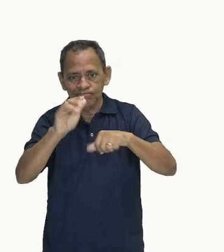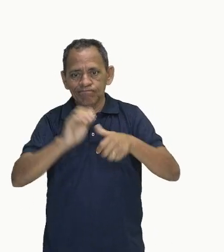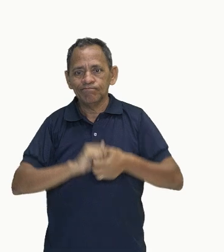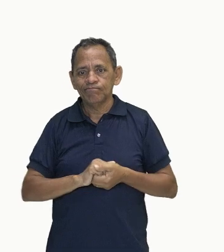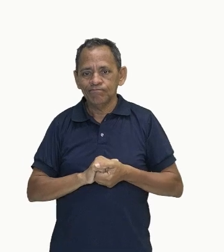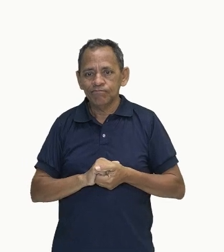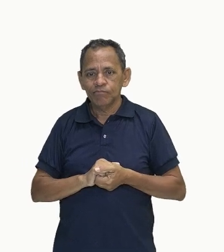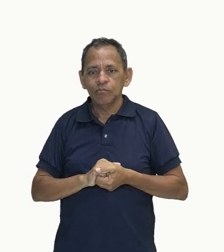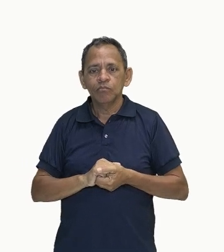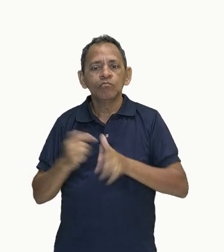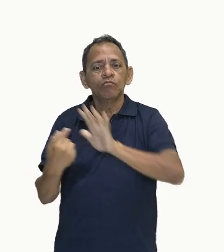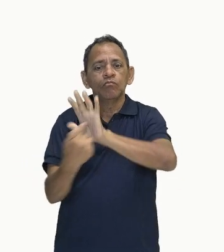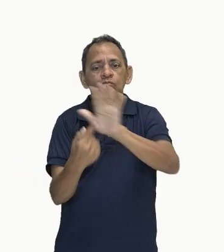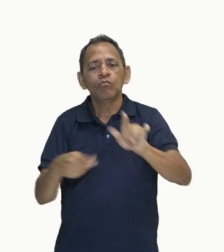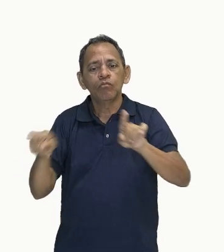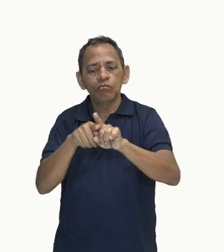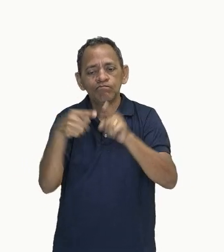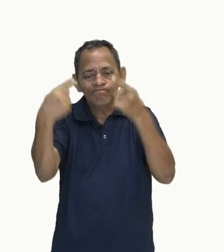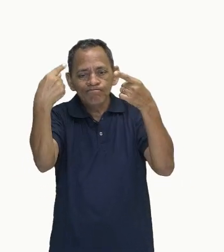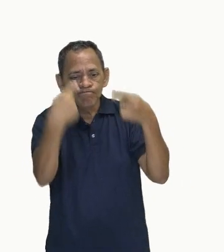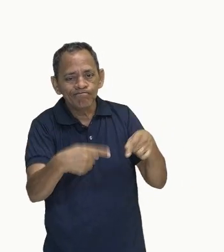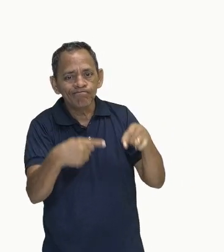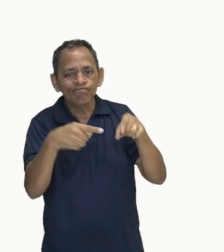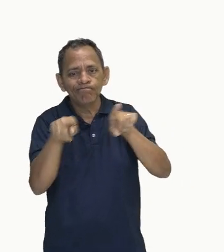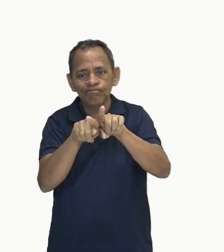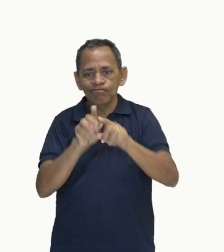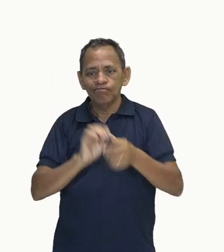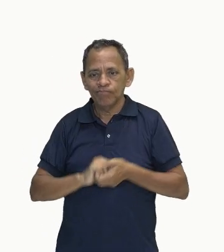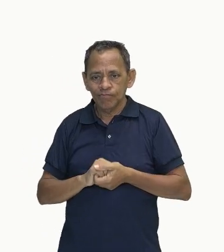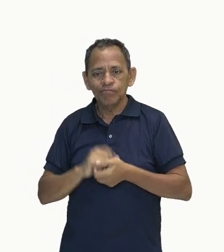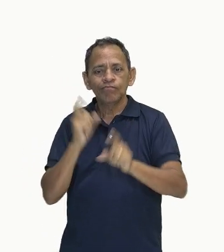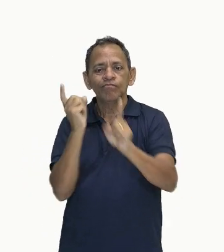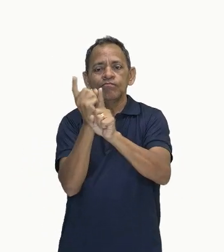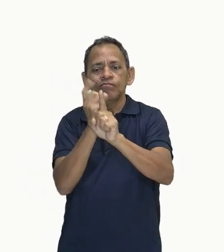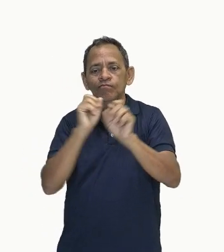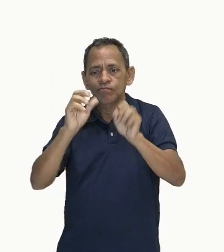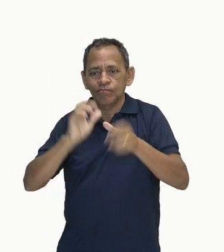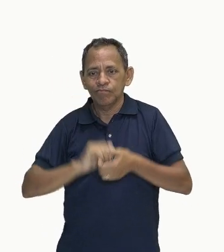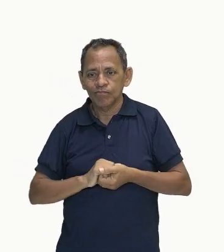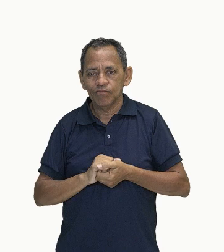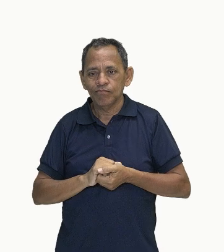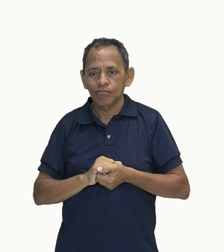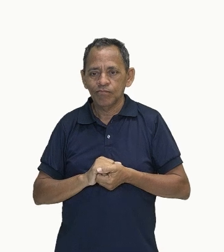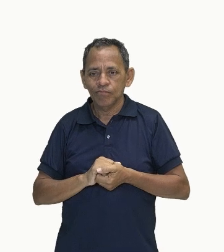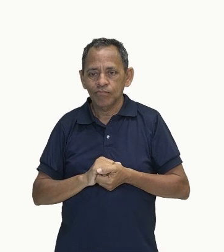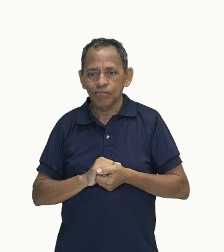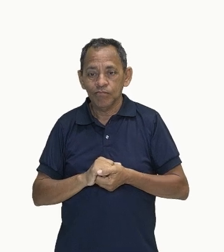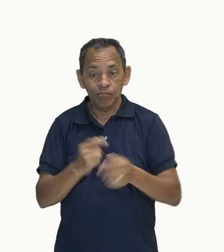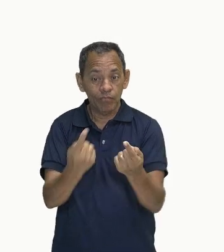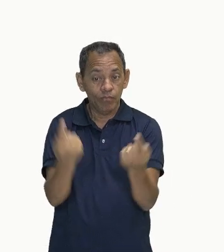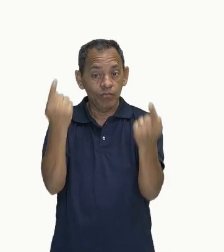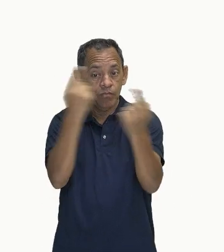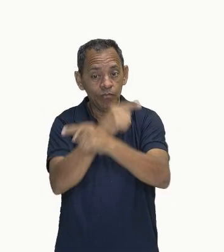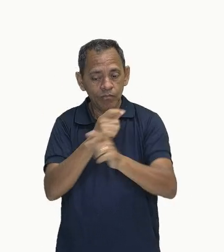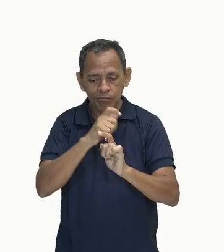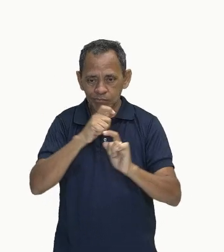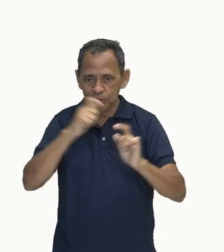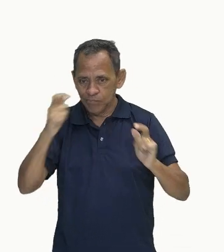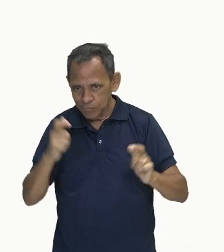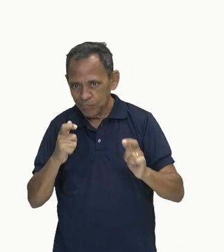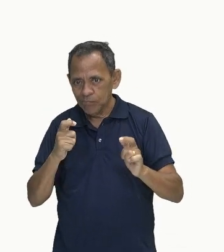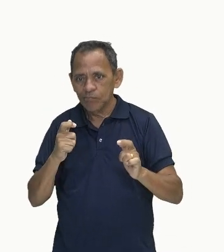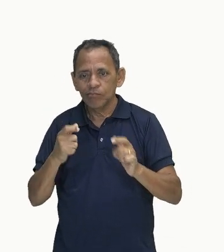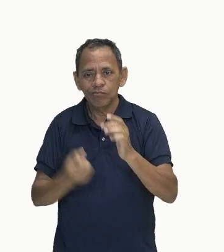também trouxe desafios, né? E aí, o que a gente vai encontrar em contraponto com esse aumento dessa produtividade, né? Então, eu